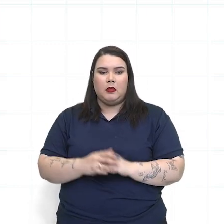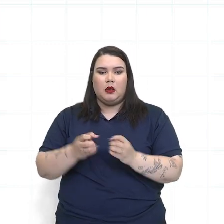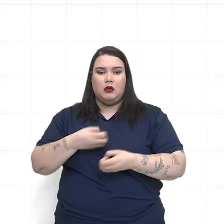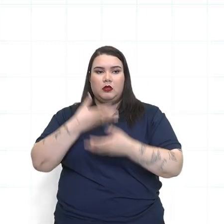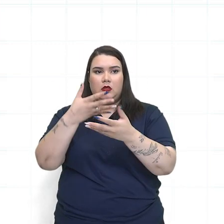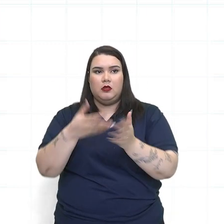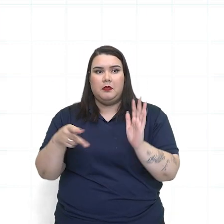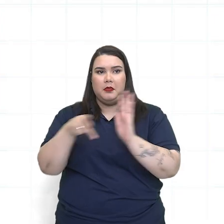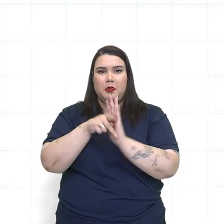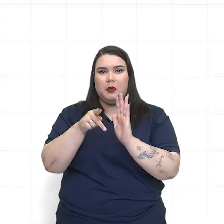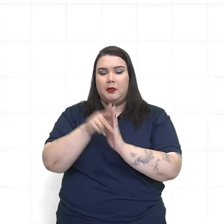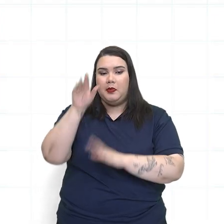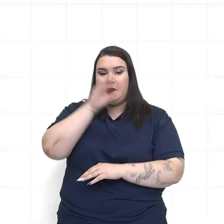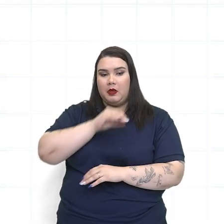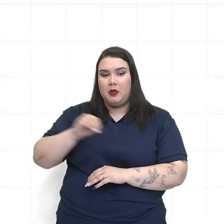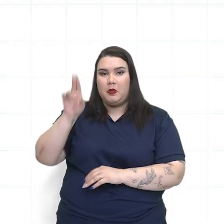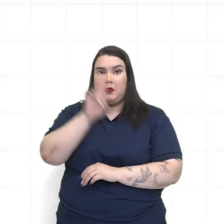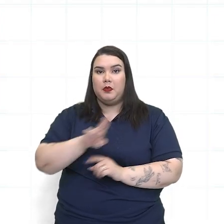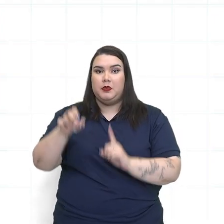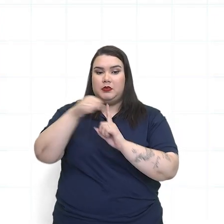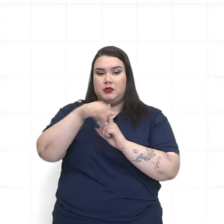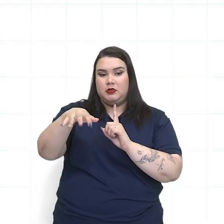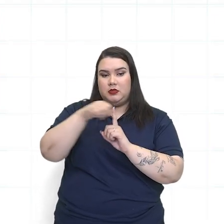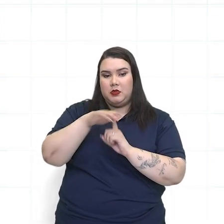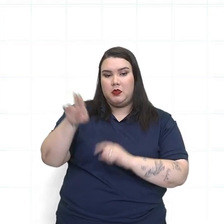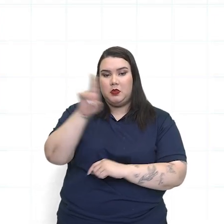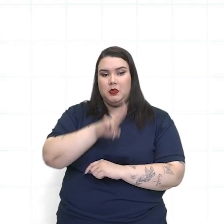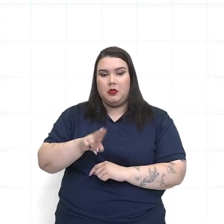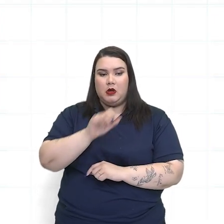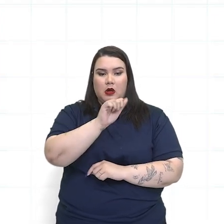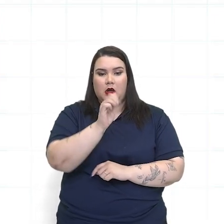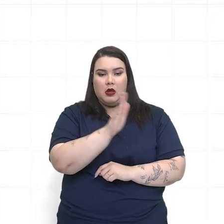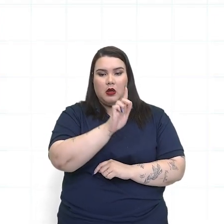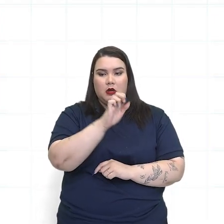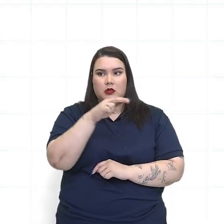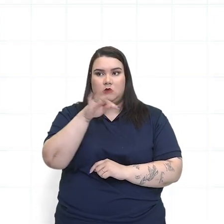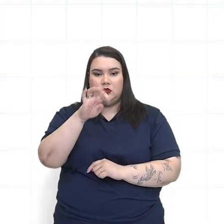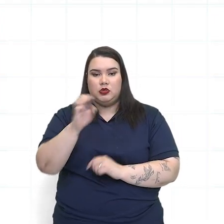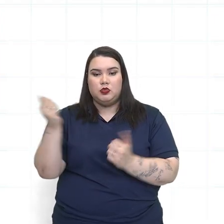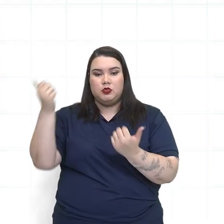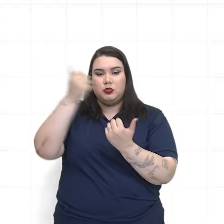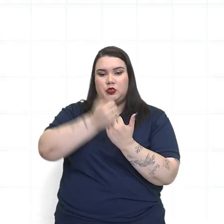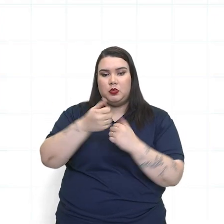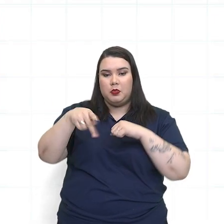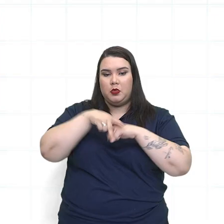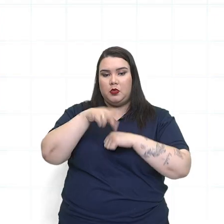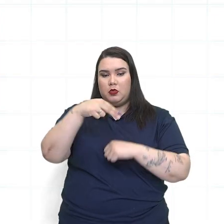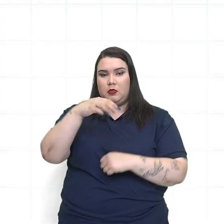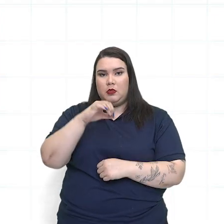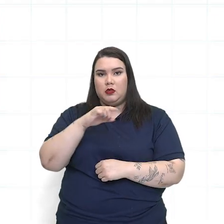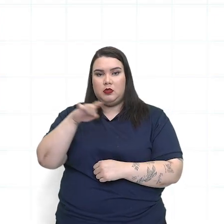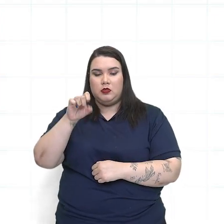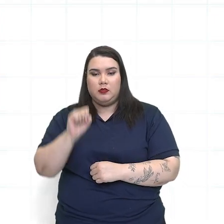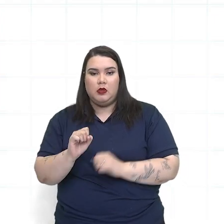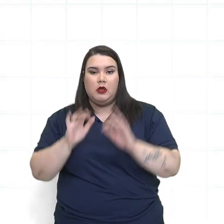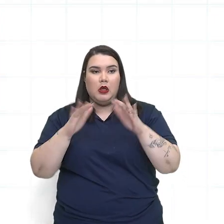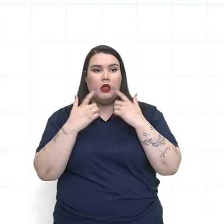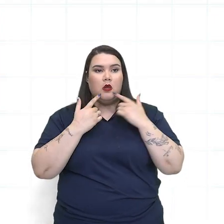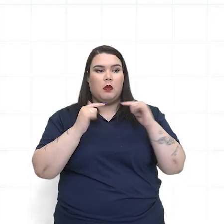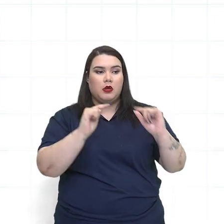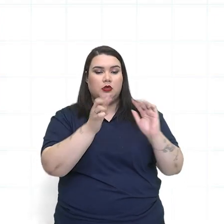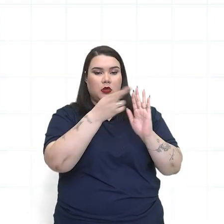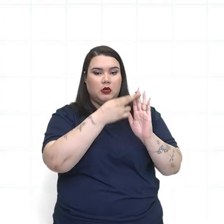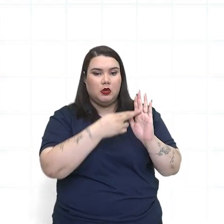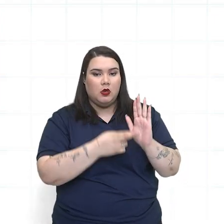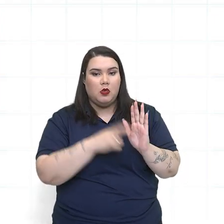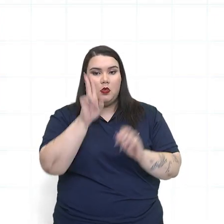expressões próprias da fala, uso de gírias, uso de agente no lugar de nós, no pronome nós. Já a linguagem culta, ela